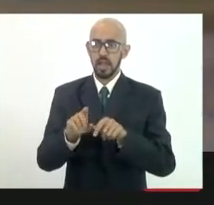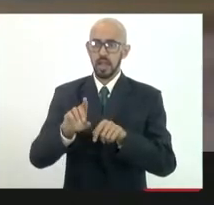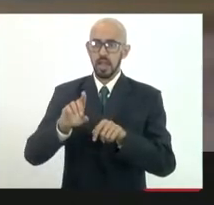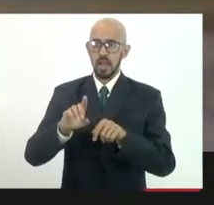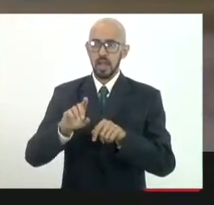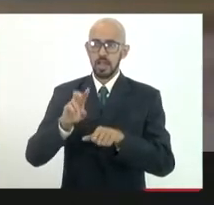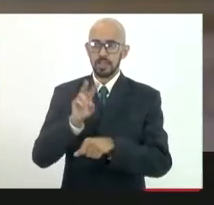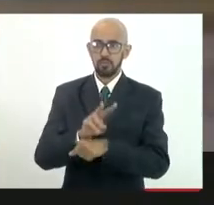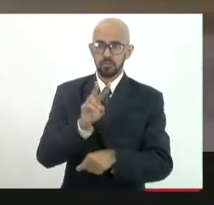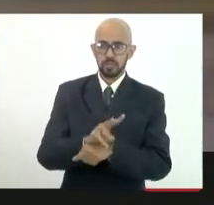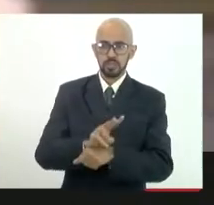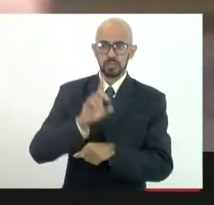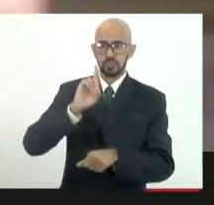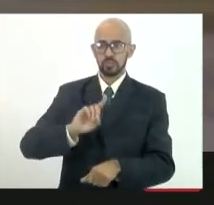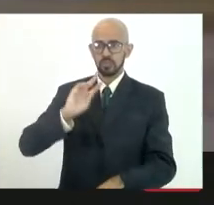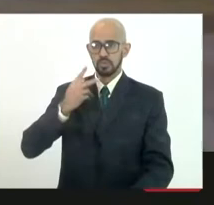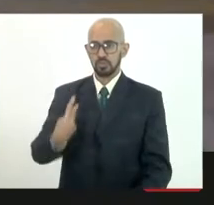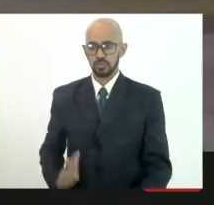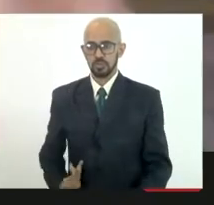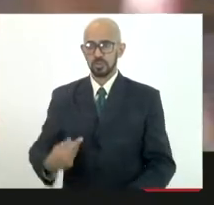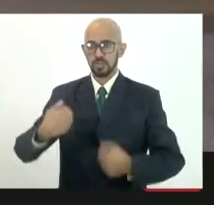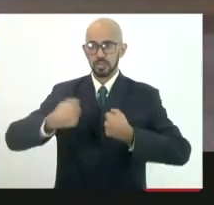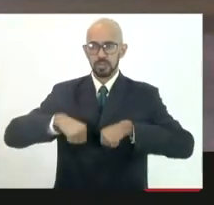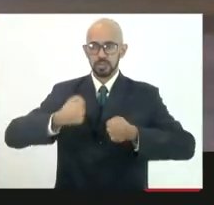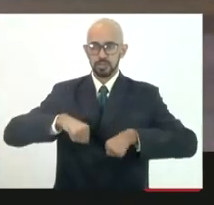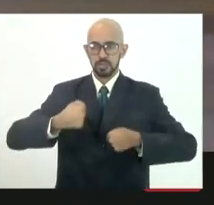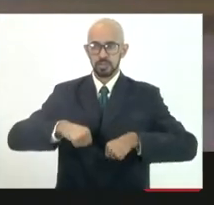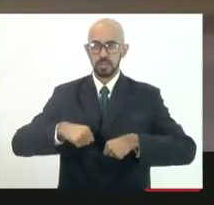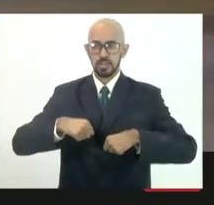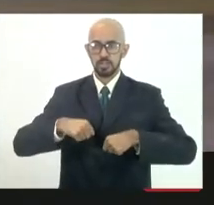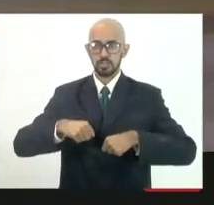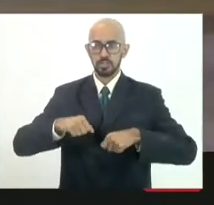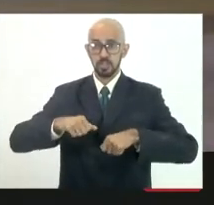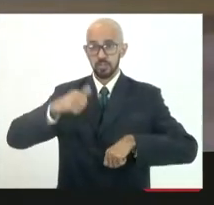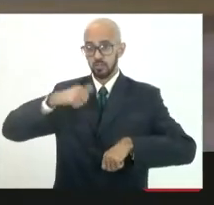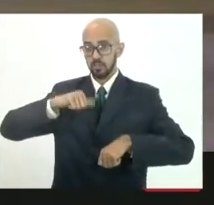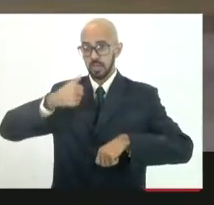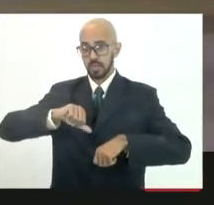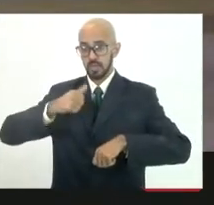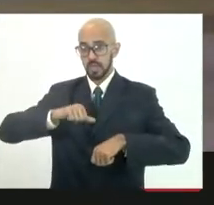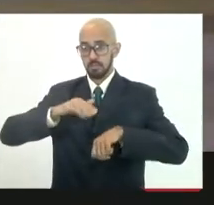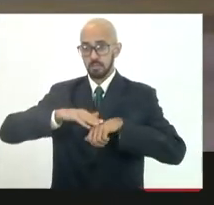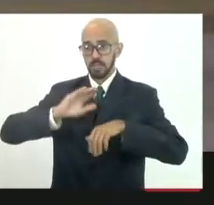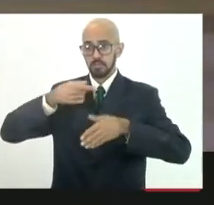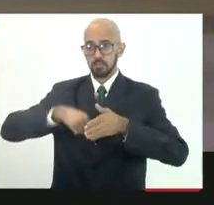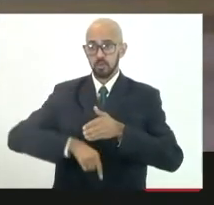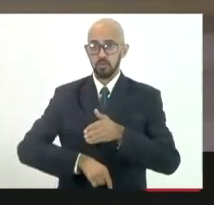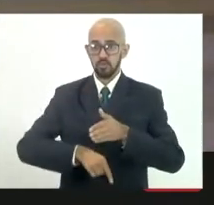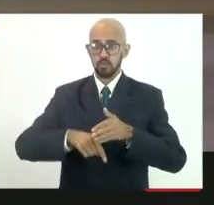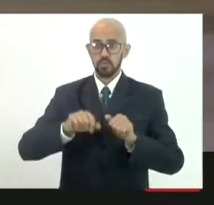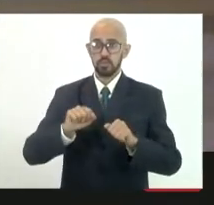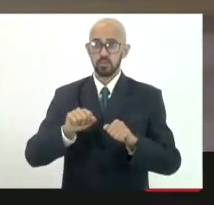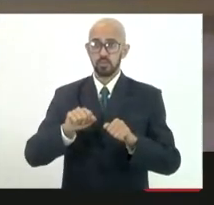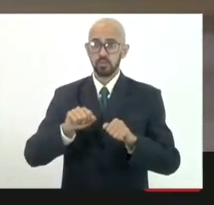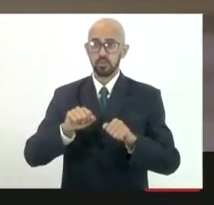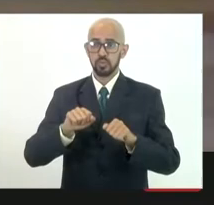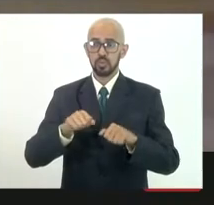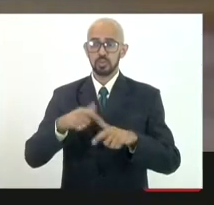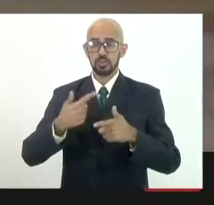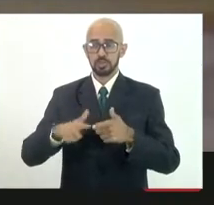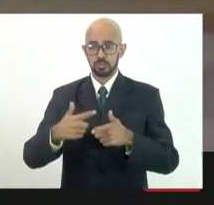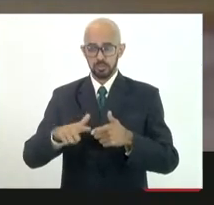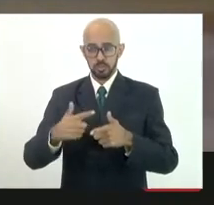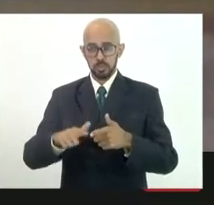a necessidade de analisar a fundo esse cenário, de encarar esses problemas